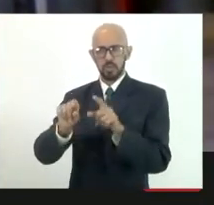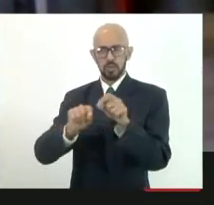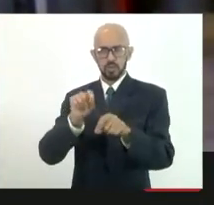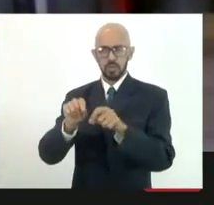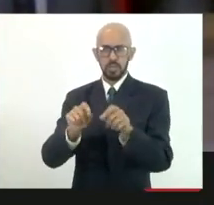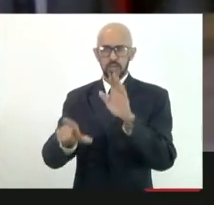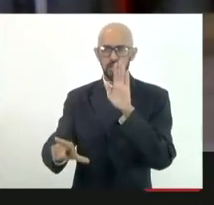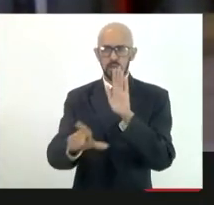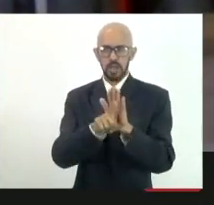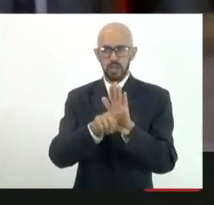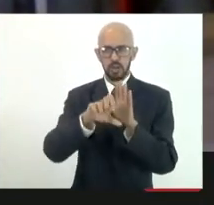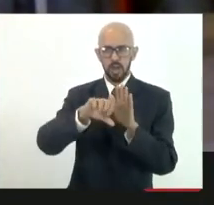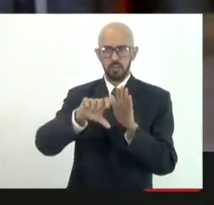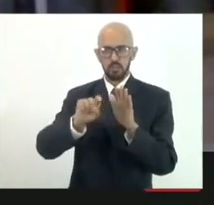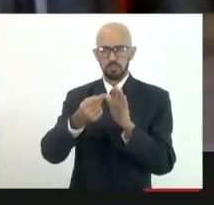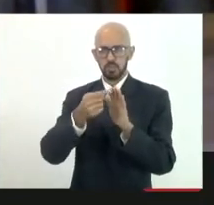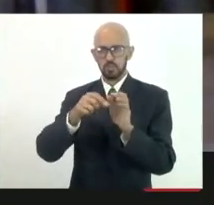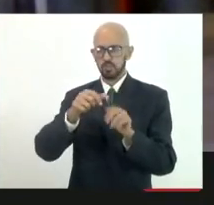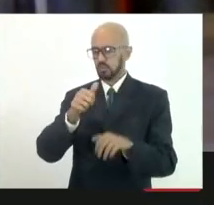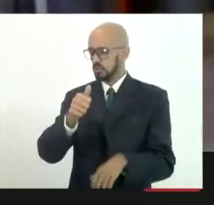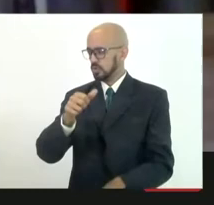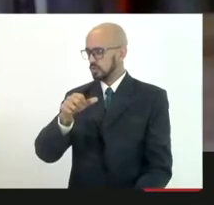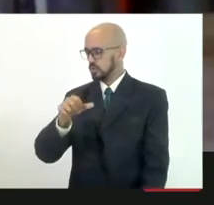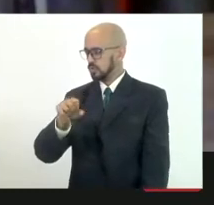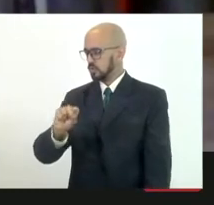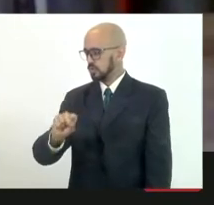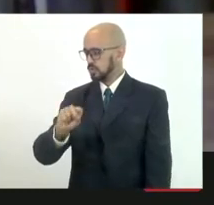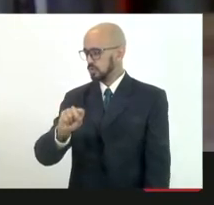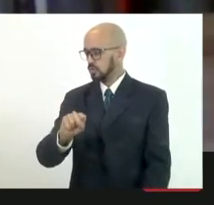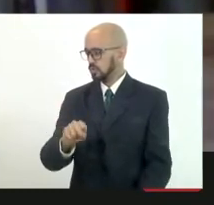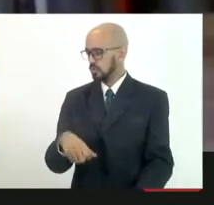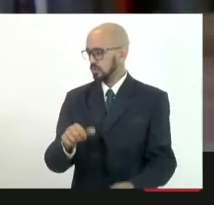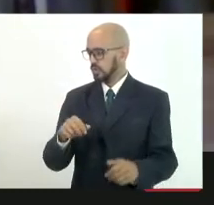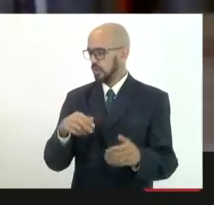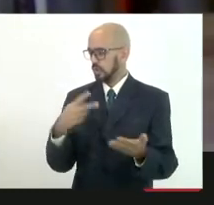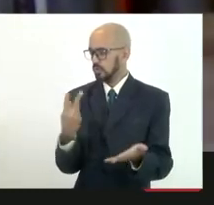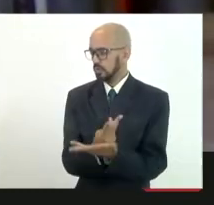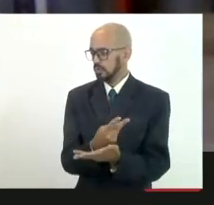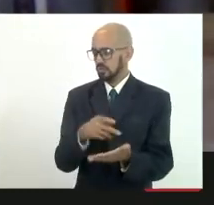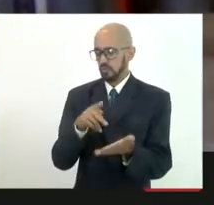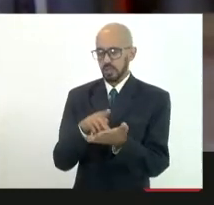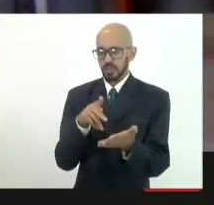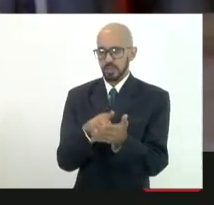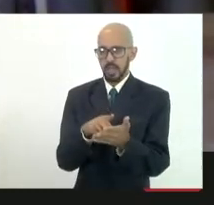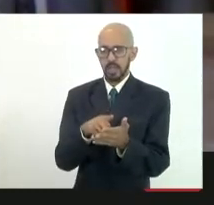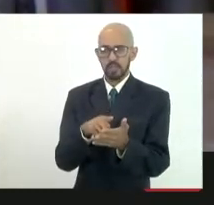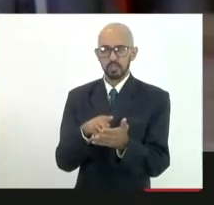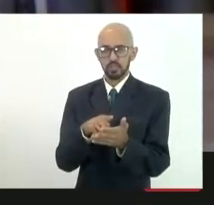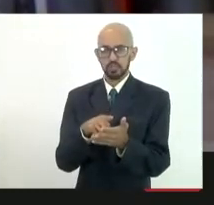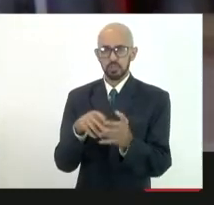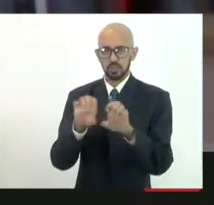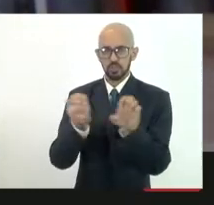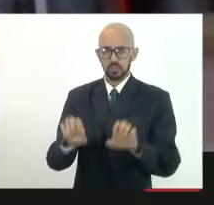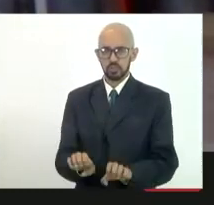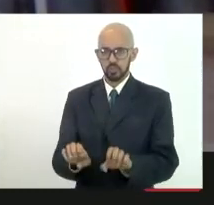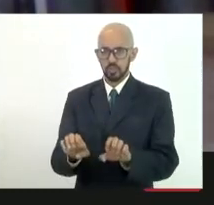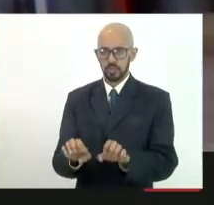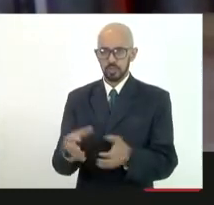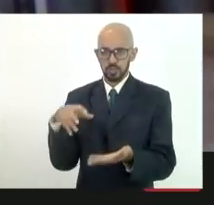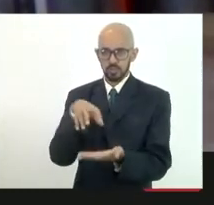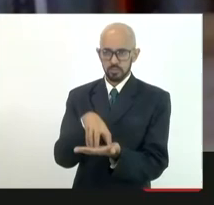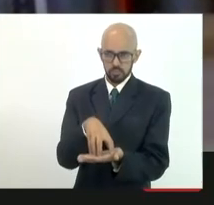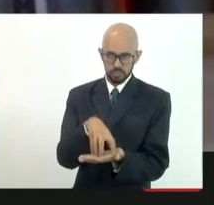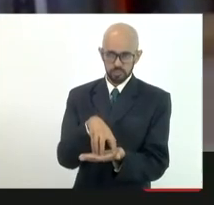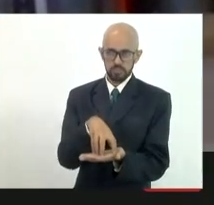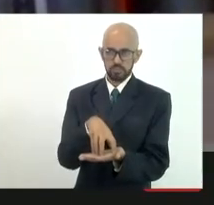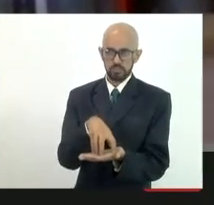9.118, que haja efetivamente uma estruturação do núcleo, eu vejo ainda muito improviso.